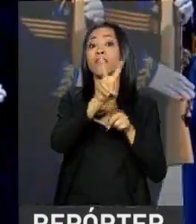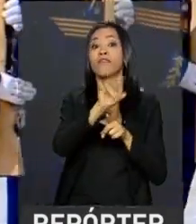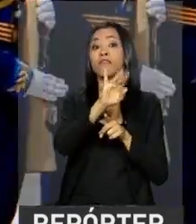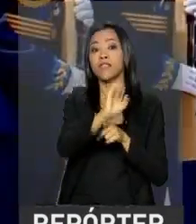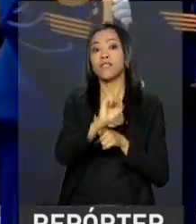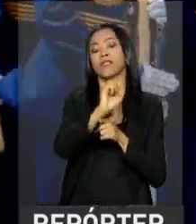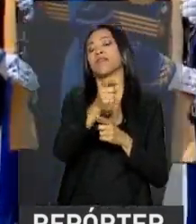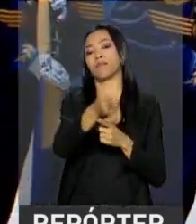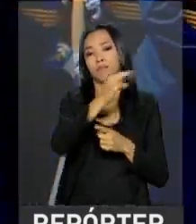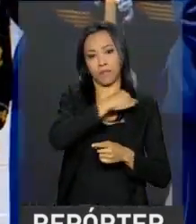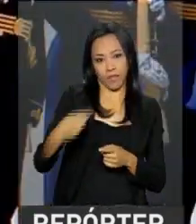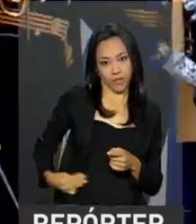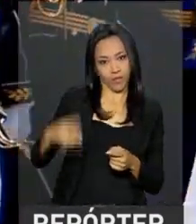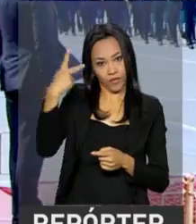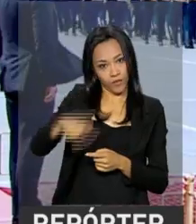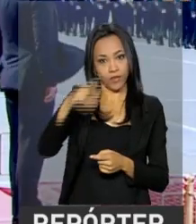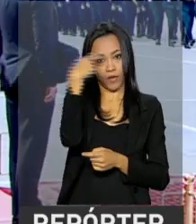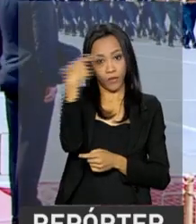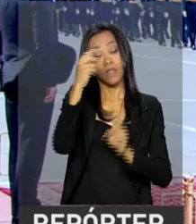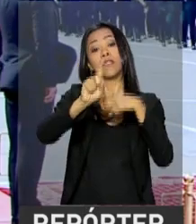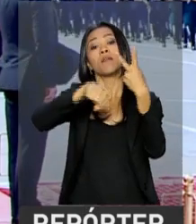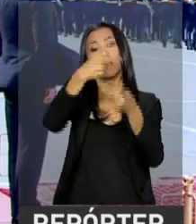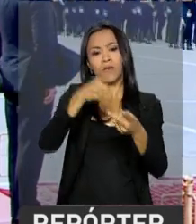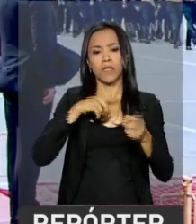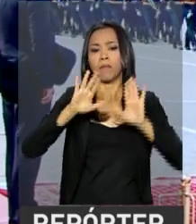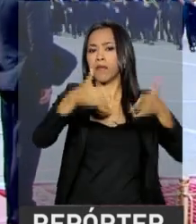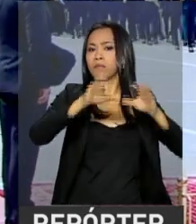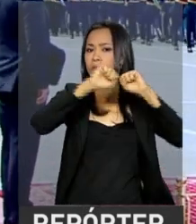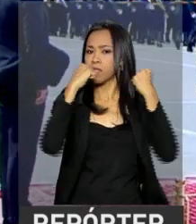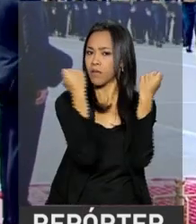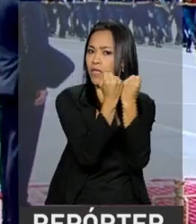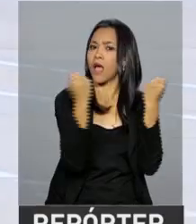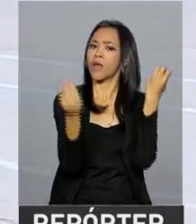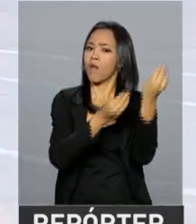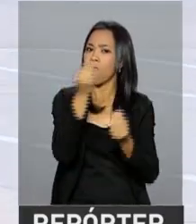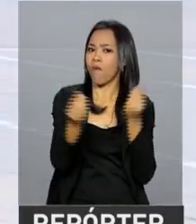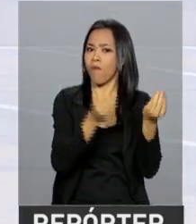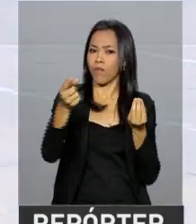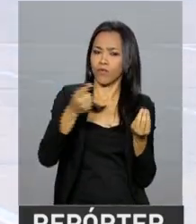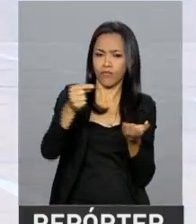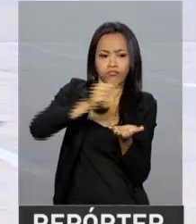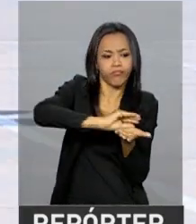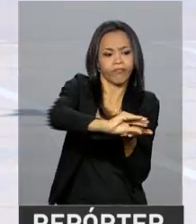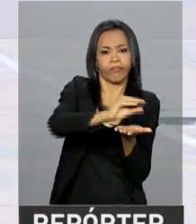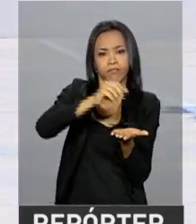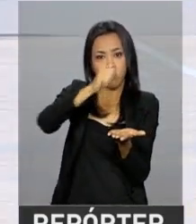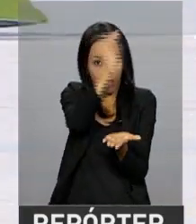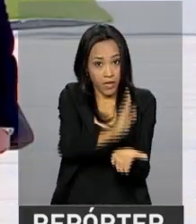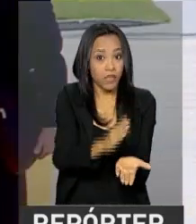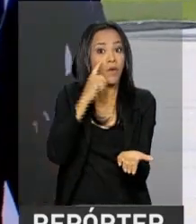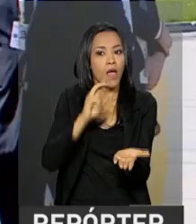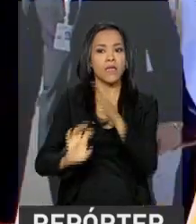Russo o presidente brasileiro ainda participa do seminário de captação de investimentos Russos No Brasil onde deve destacar a